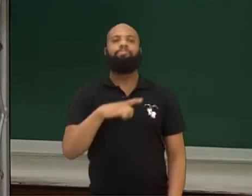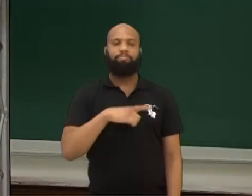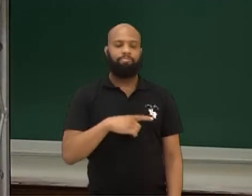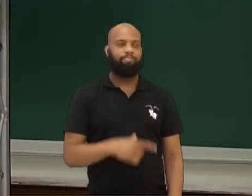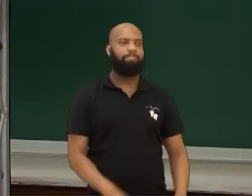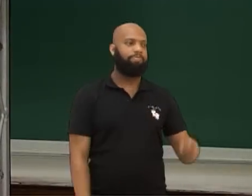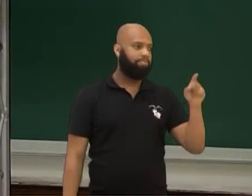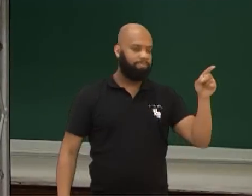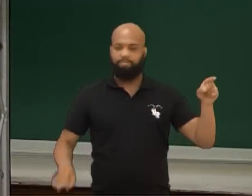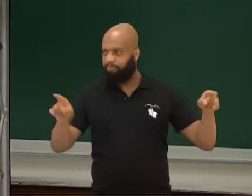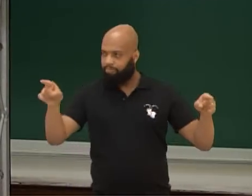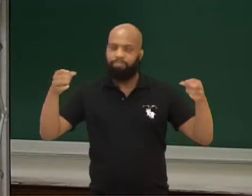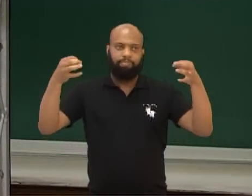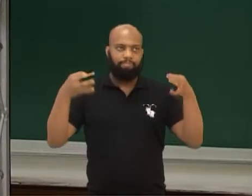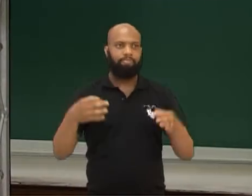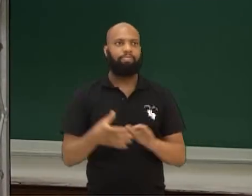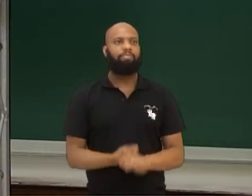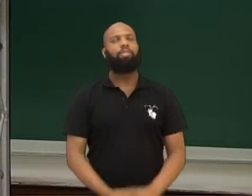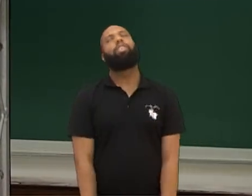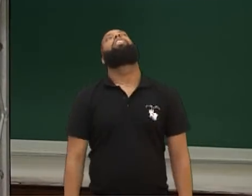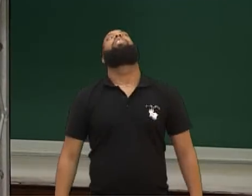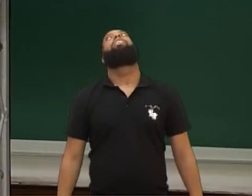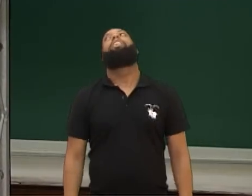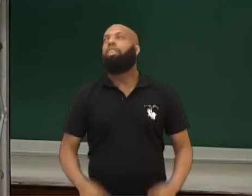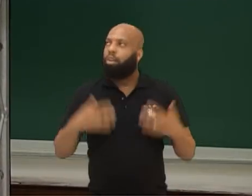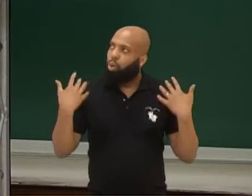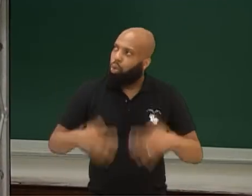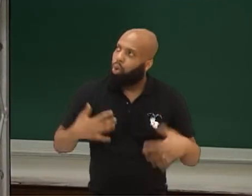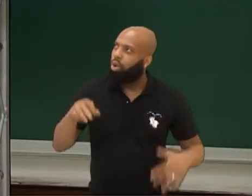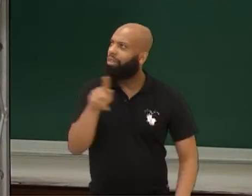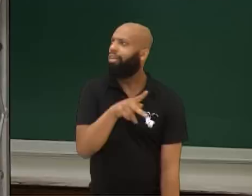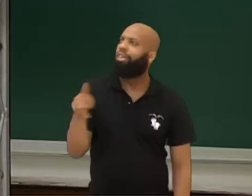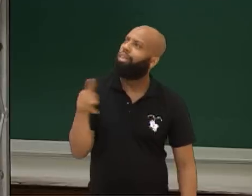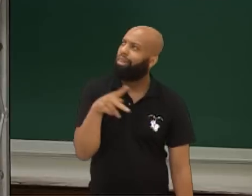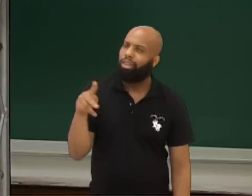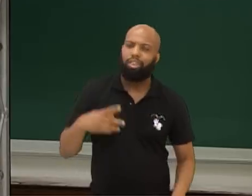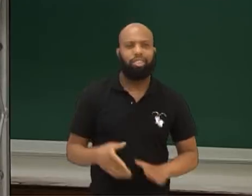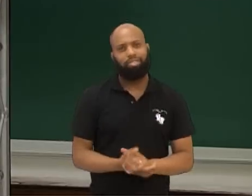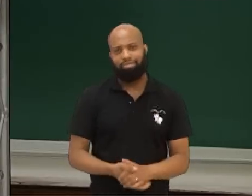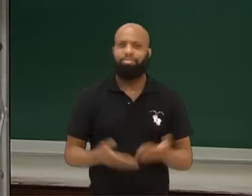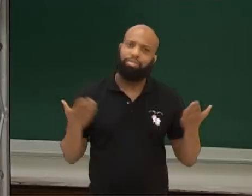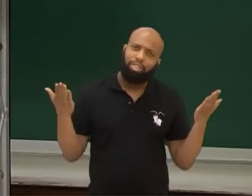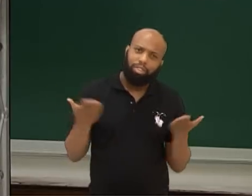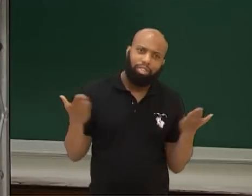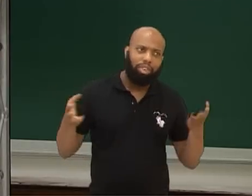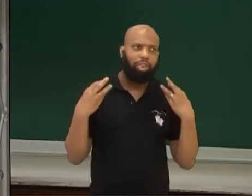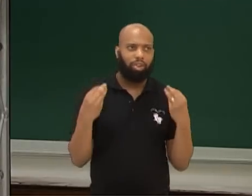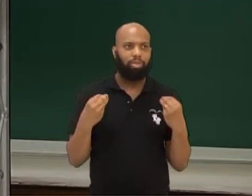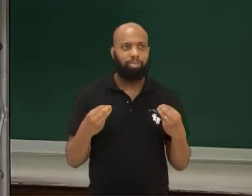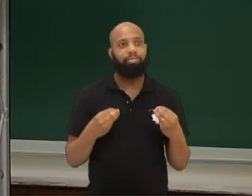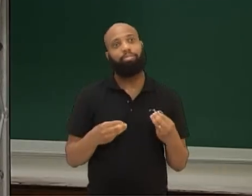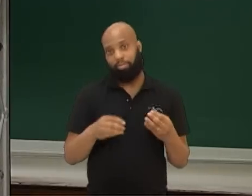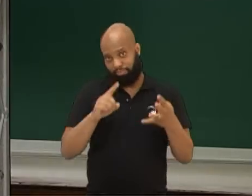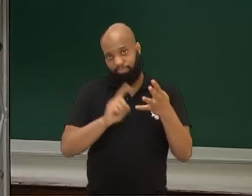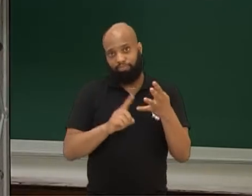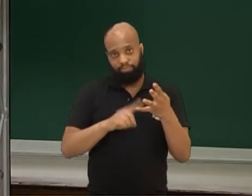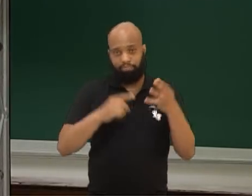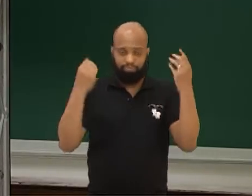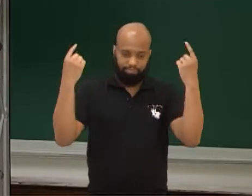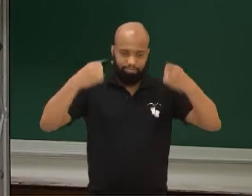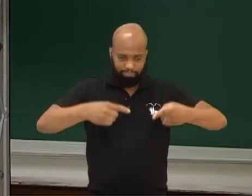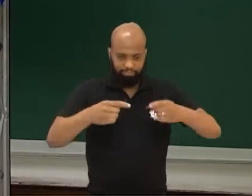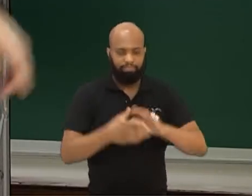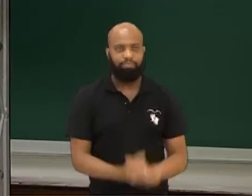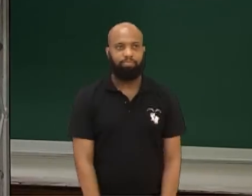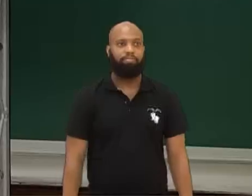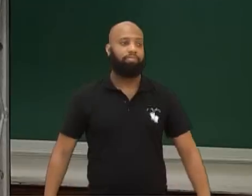7. Está na linha do 7. Ai, professora! E agora? Então vamos para o quarto jogo.